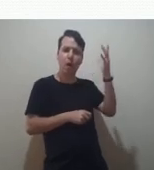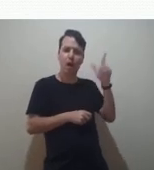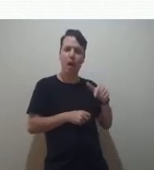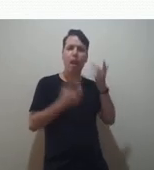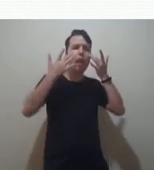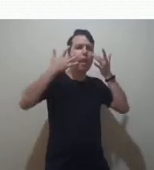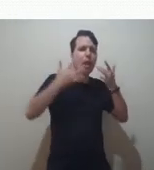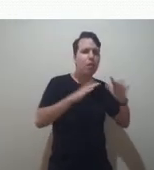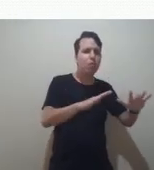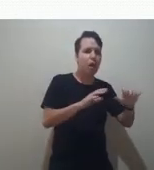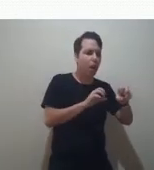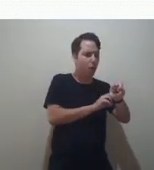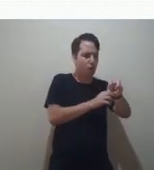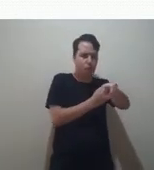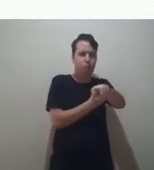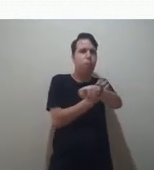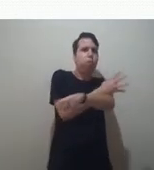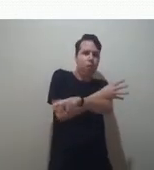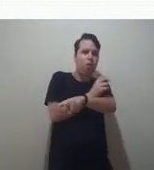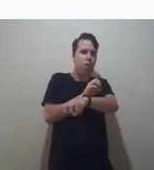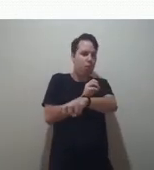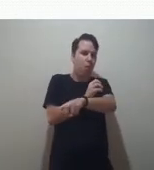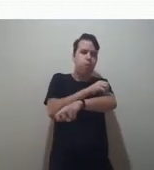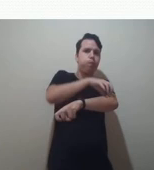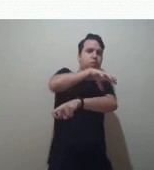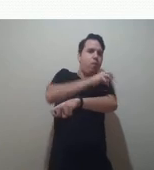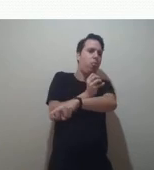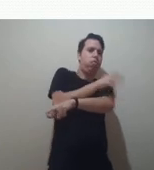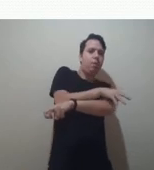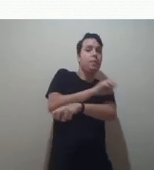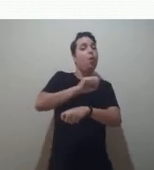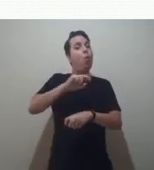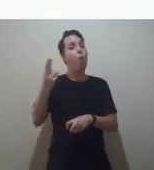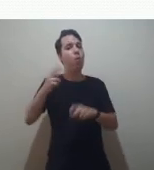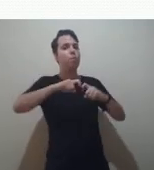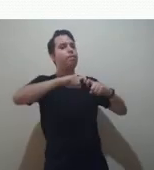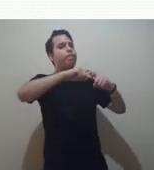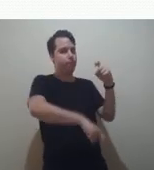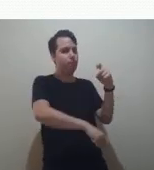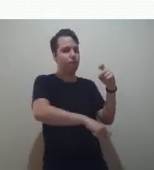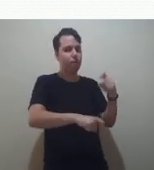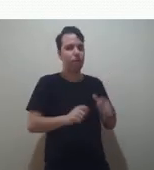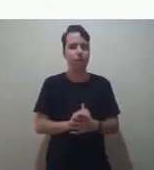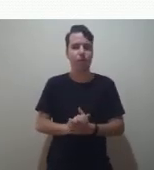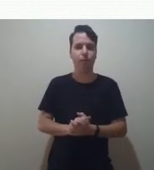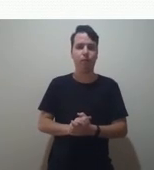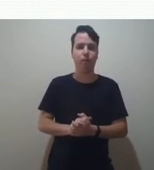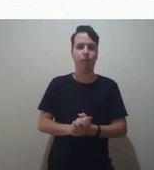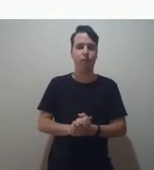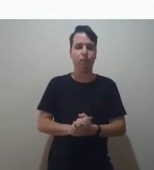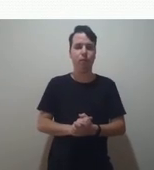é realmente devido a uma causa natural ou pode ser fruto de um abuso sexual.